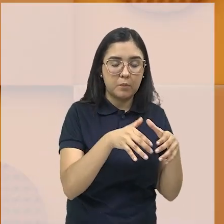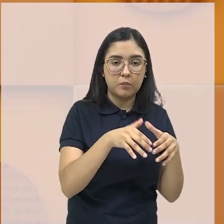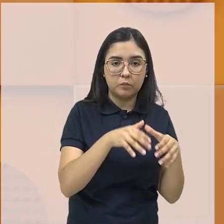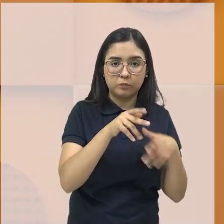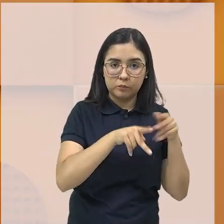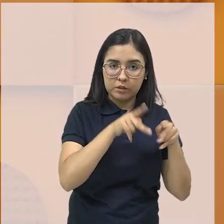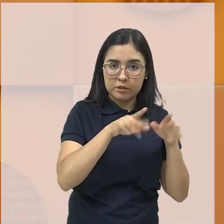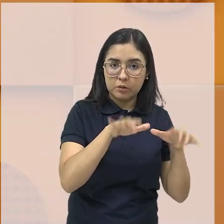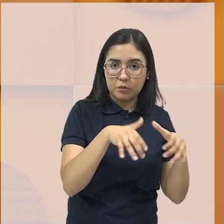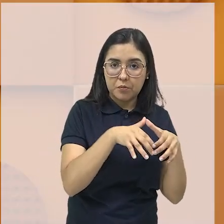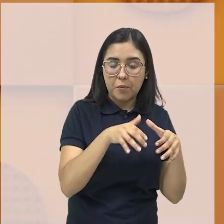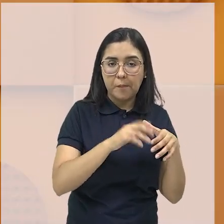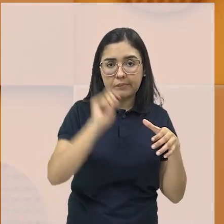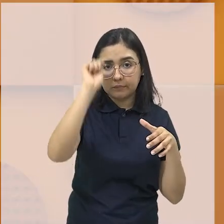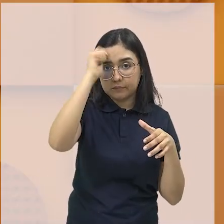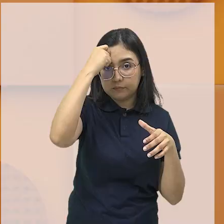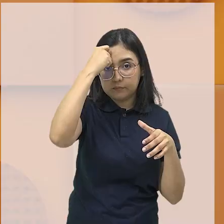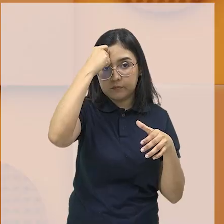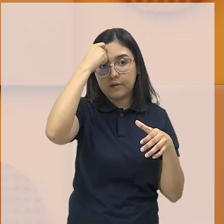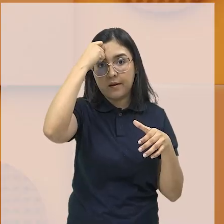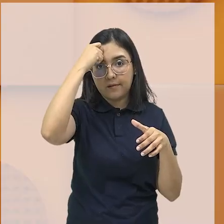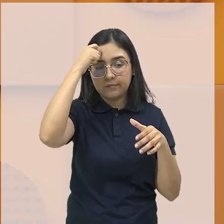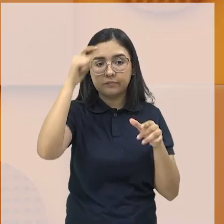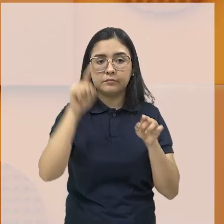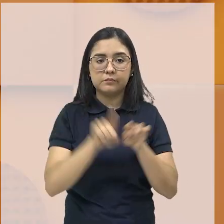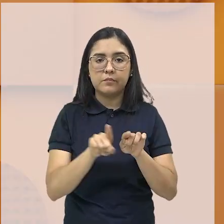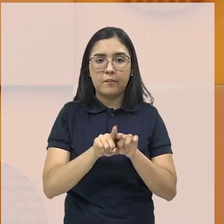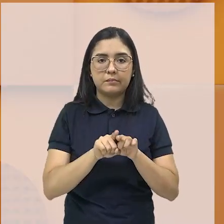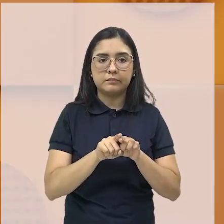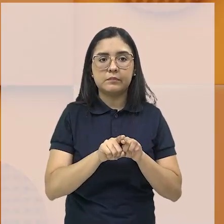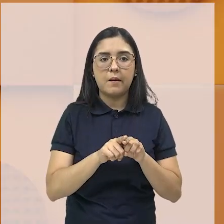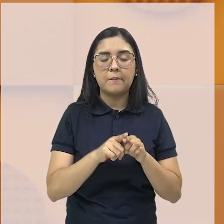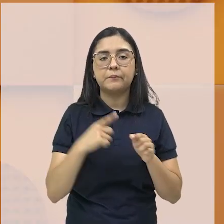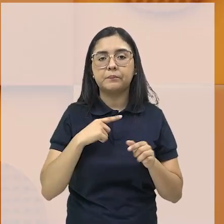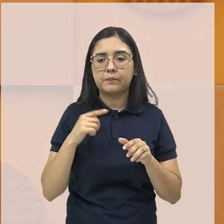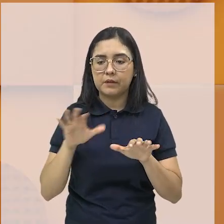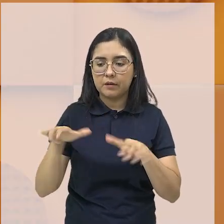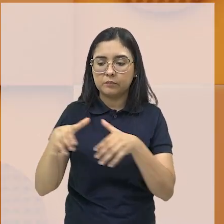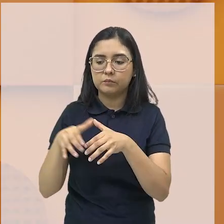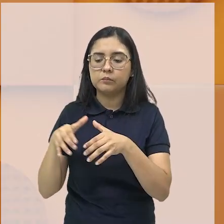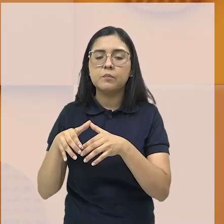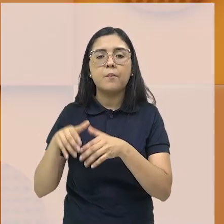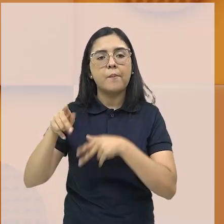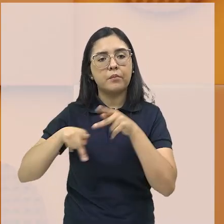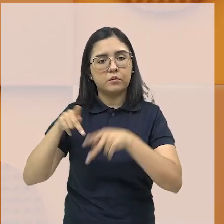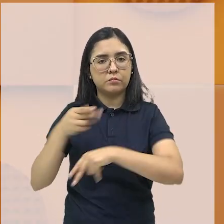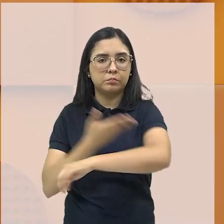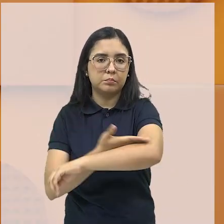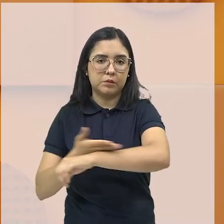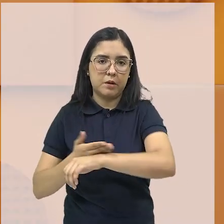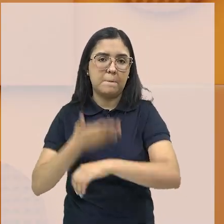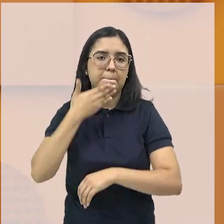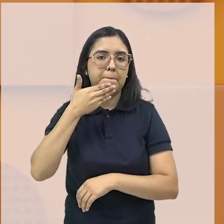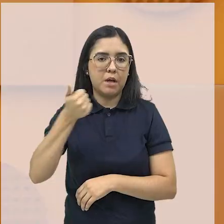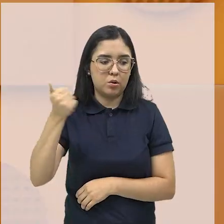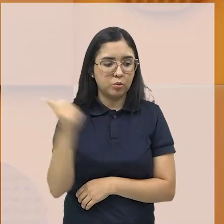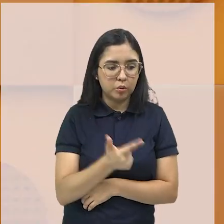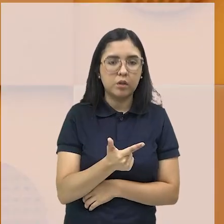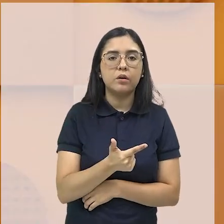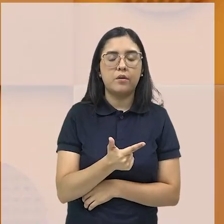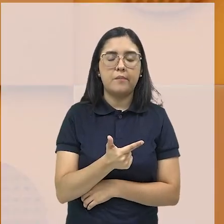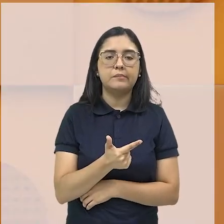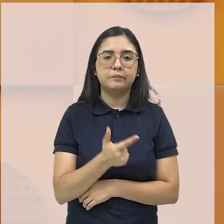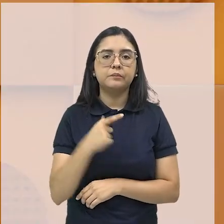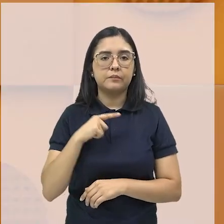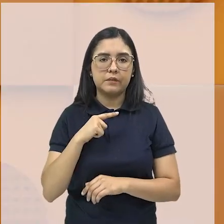ela é mais primitiva do que a população branca, né? Então, se a gente for falar de uma hierarquia social,